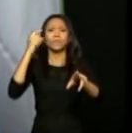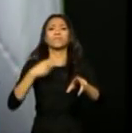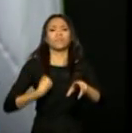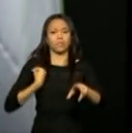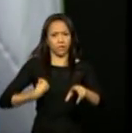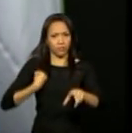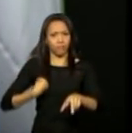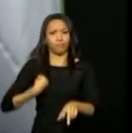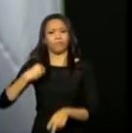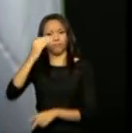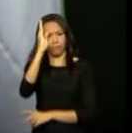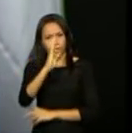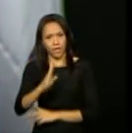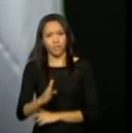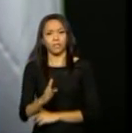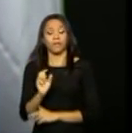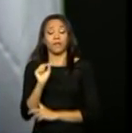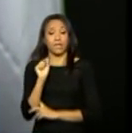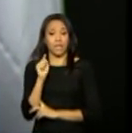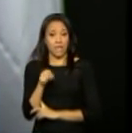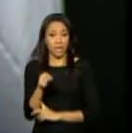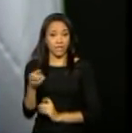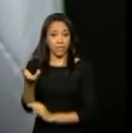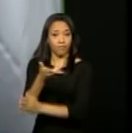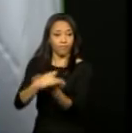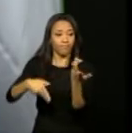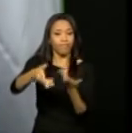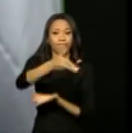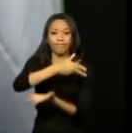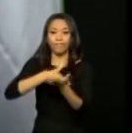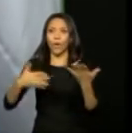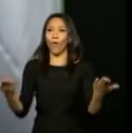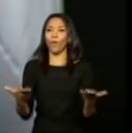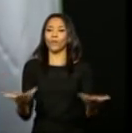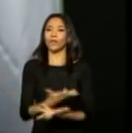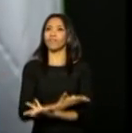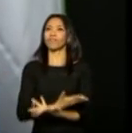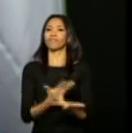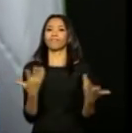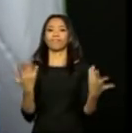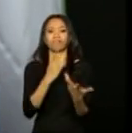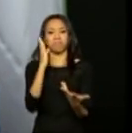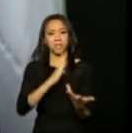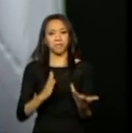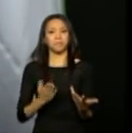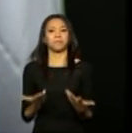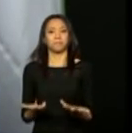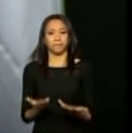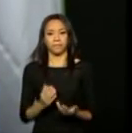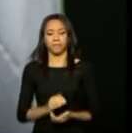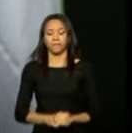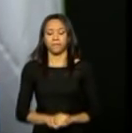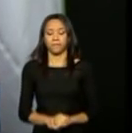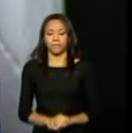e que mutuamente se transformam nesse nosso país do remix.